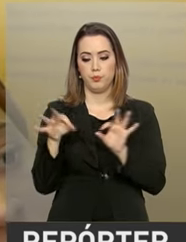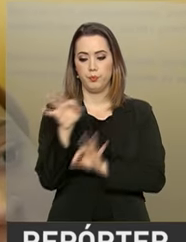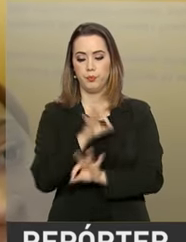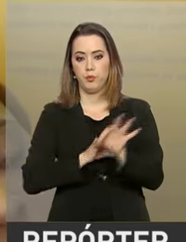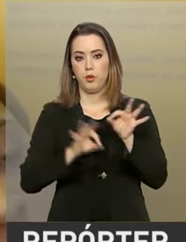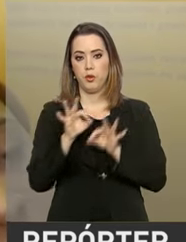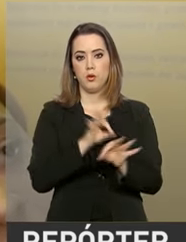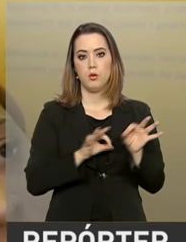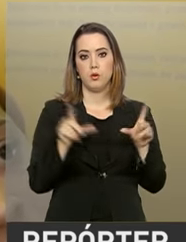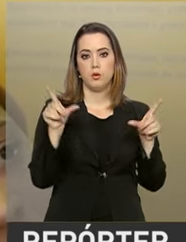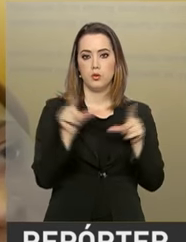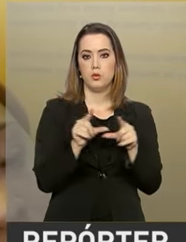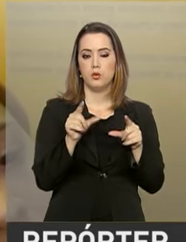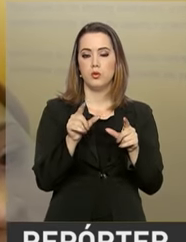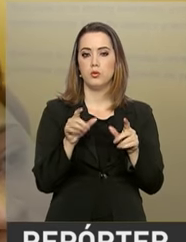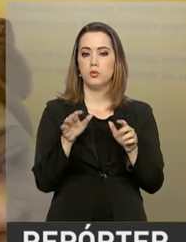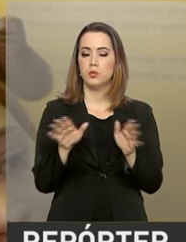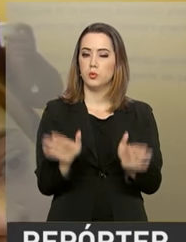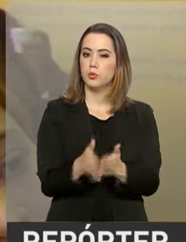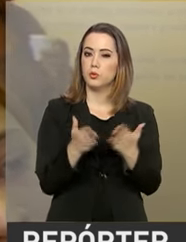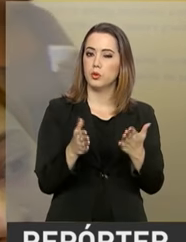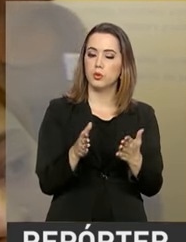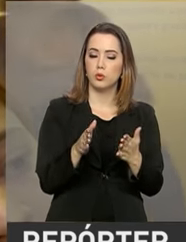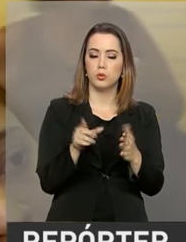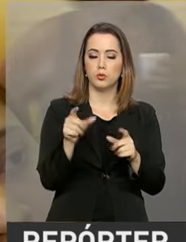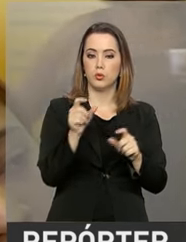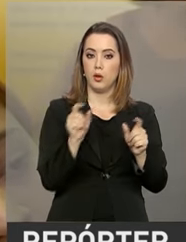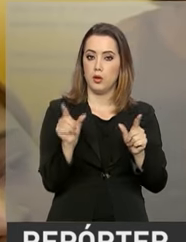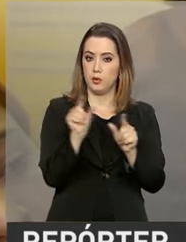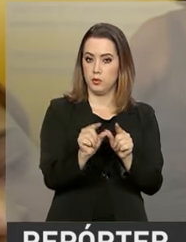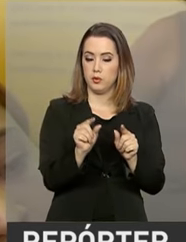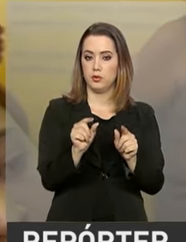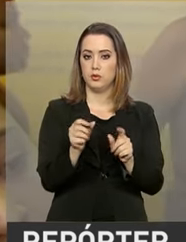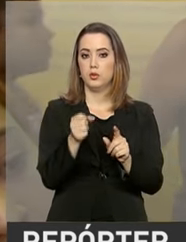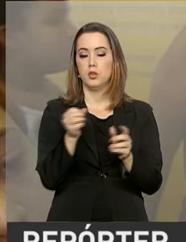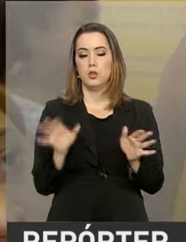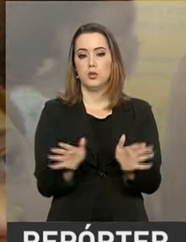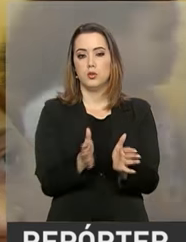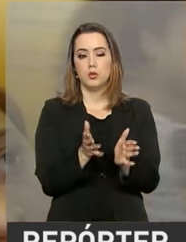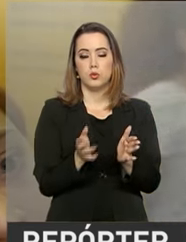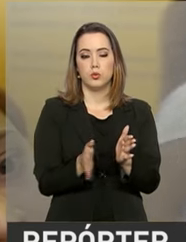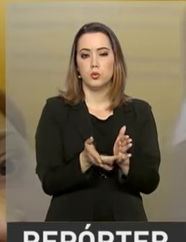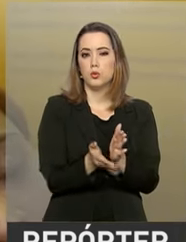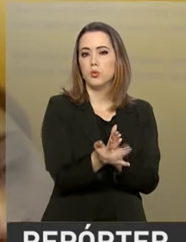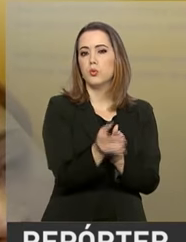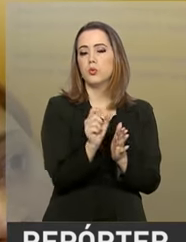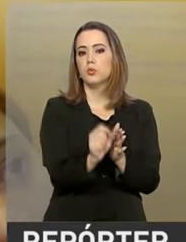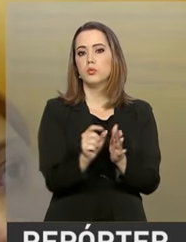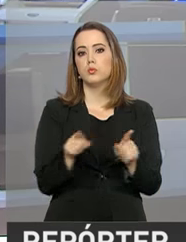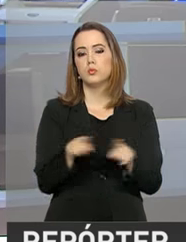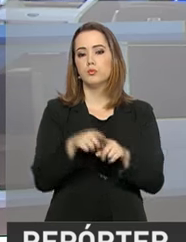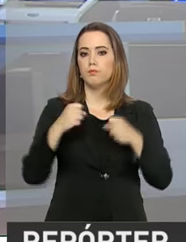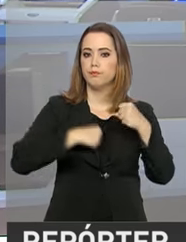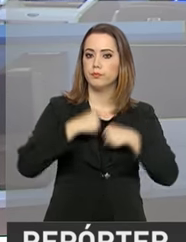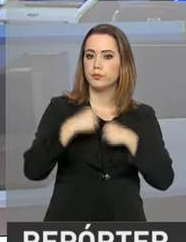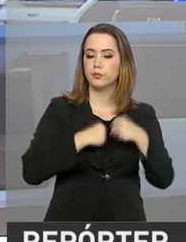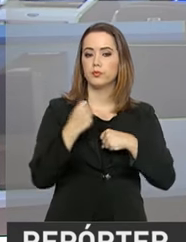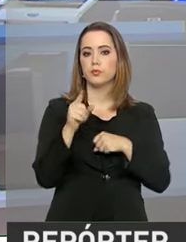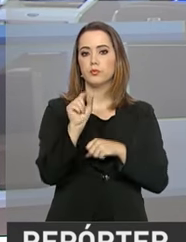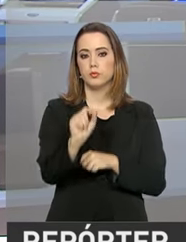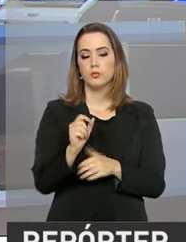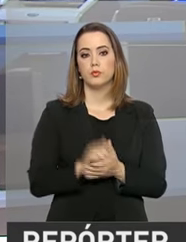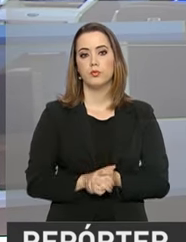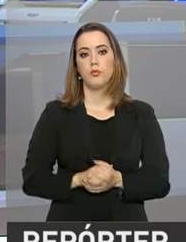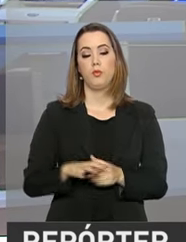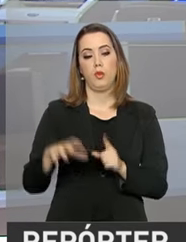simboliza a união entre o correto uso da Terra e a produção a